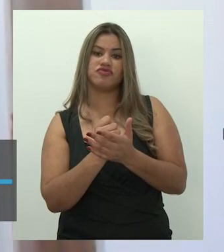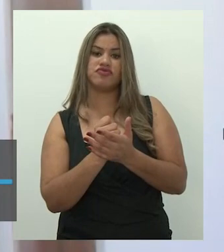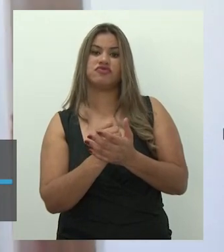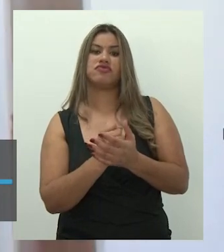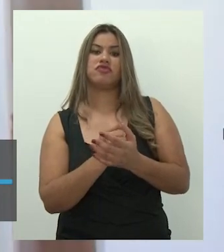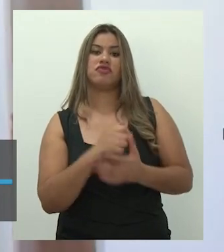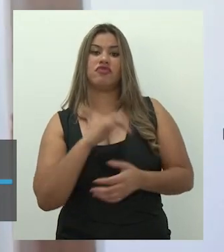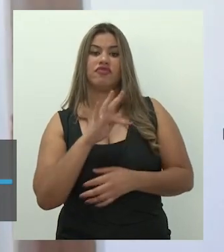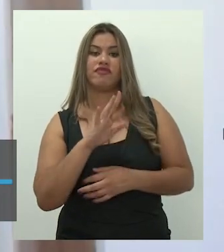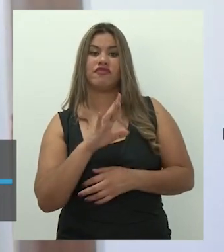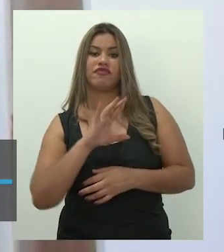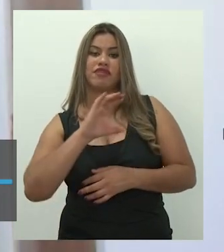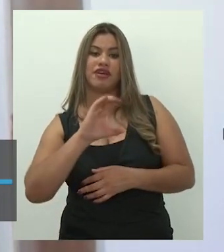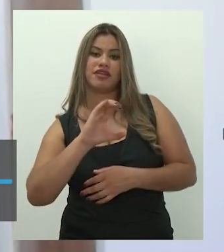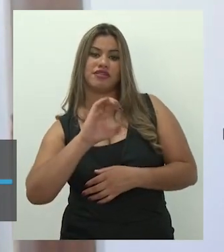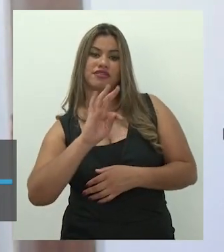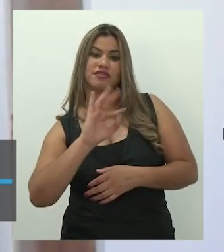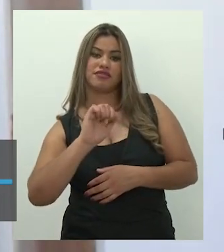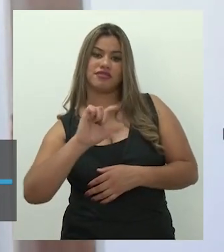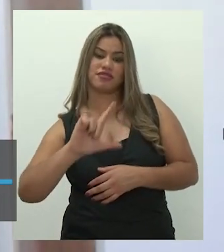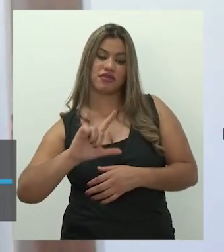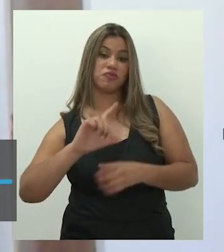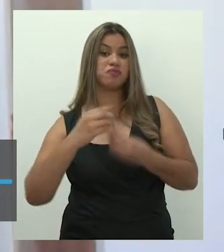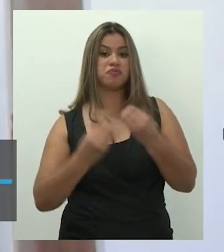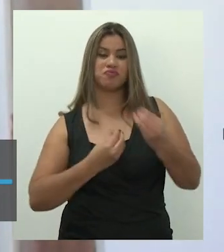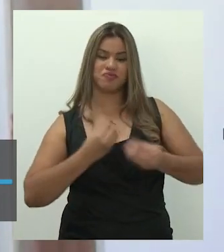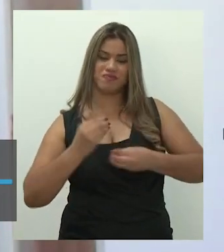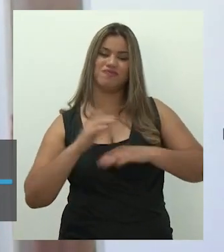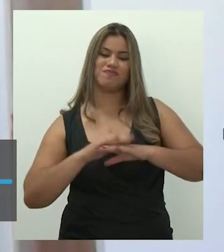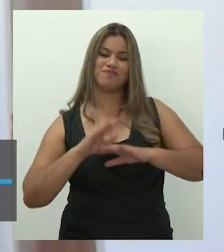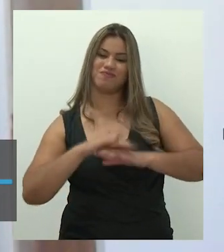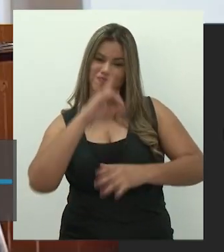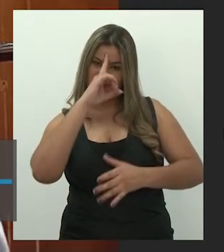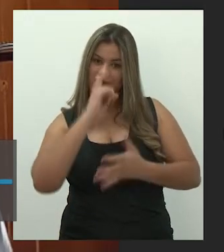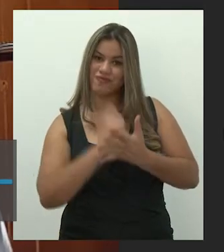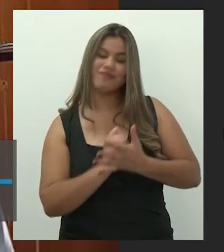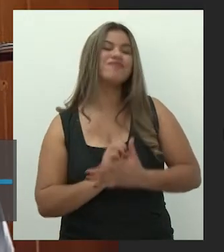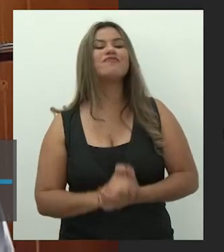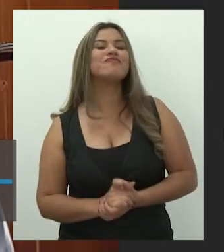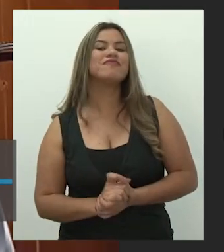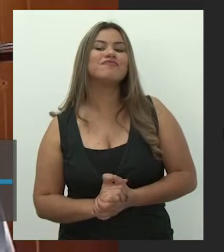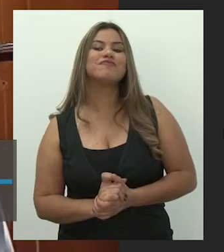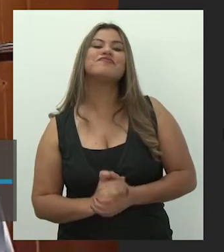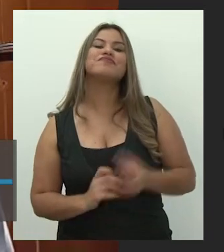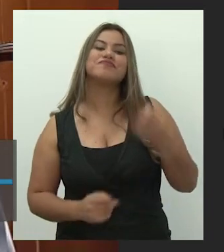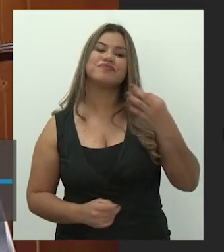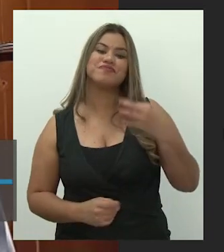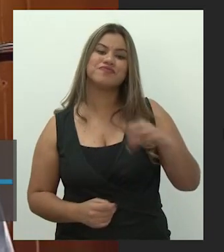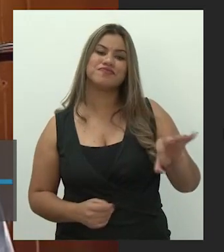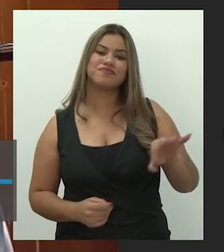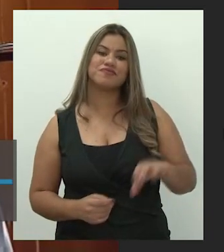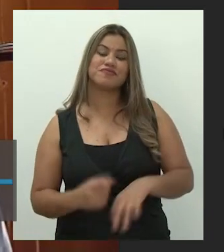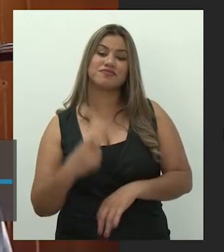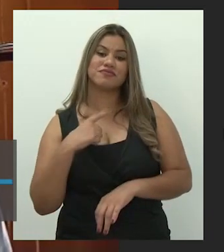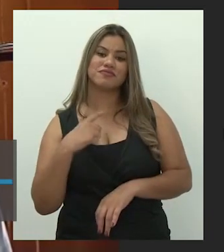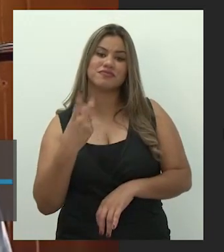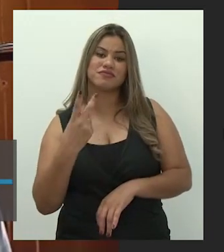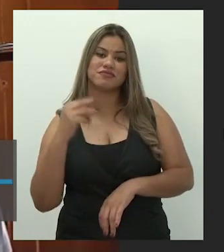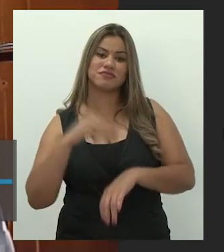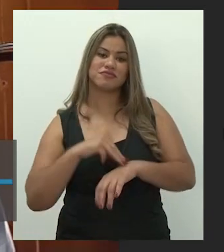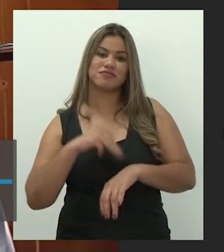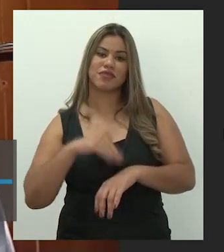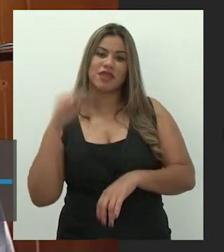fractal. Tudo bem? Renan? Exatamente, Lourdes. Para isso, a gente vai deixar 2 minutinhos,